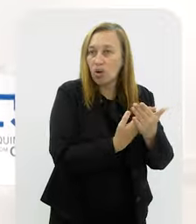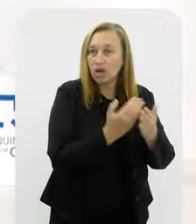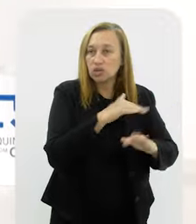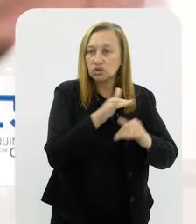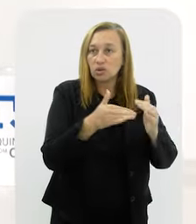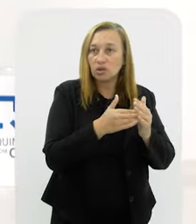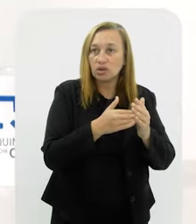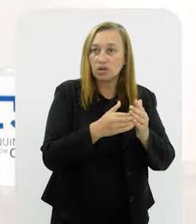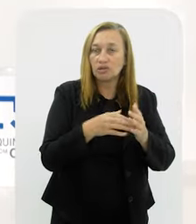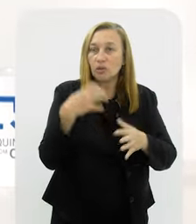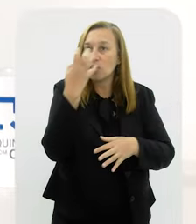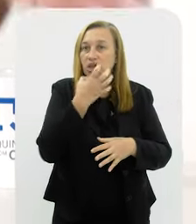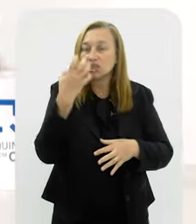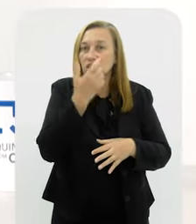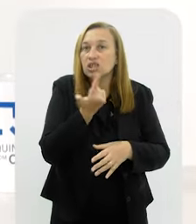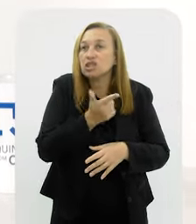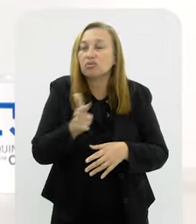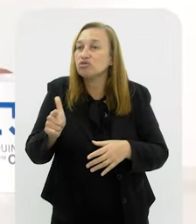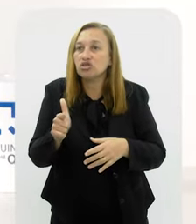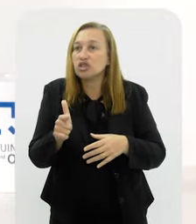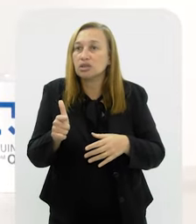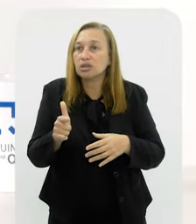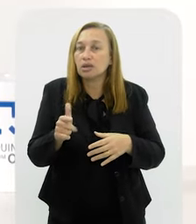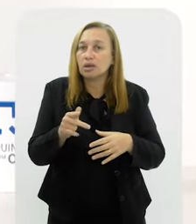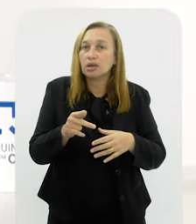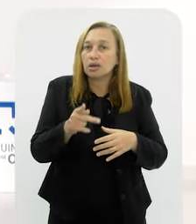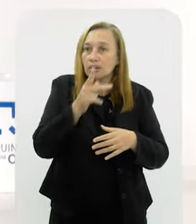ficou cantando sem uma guia.